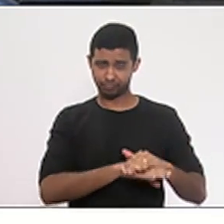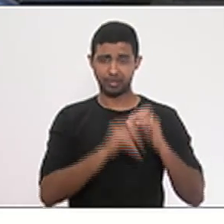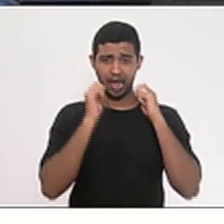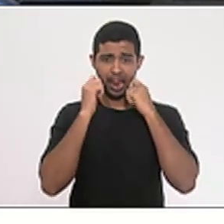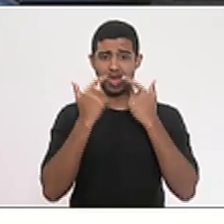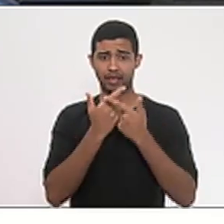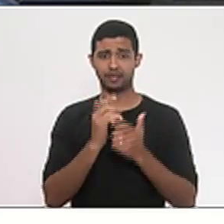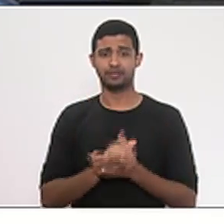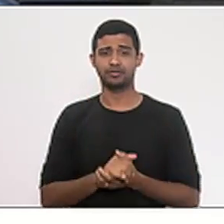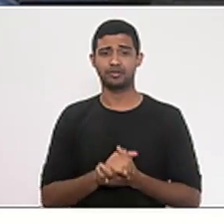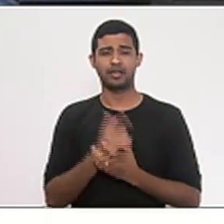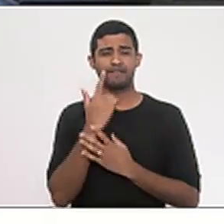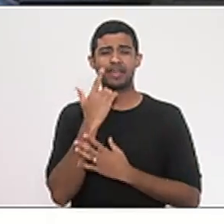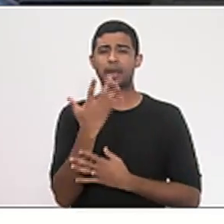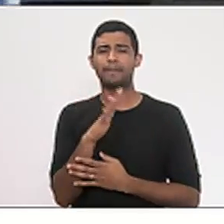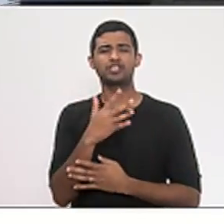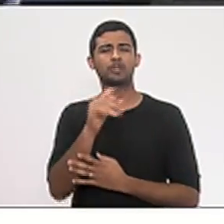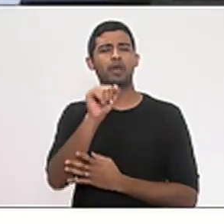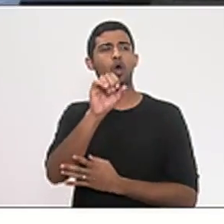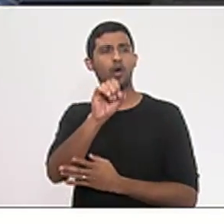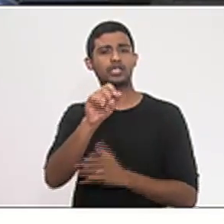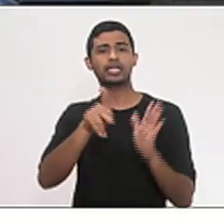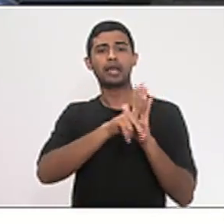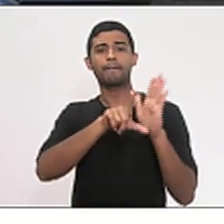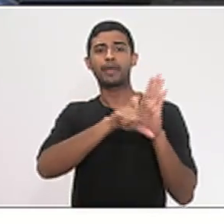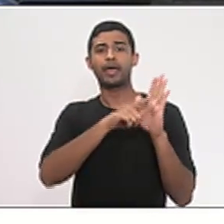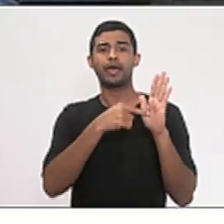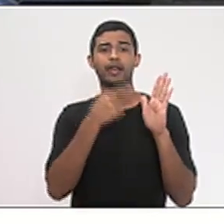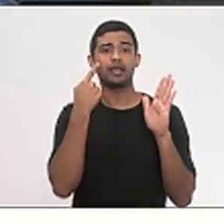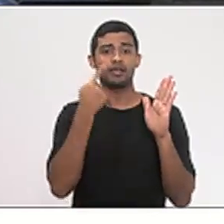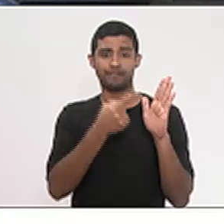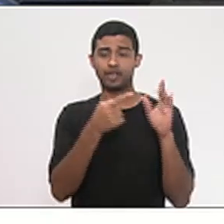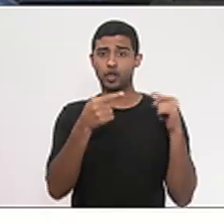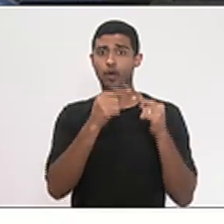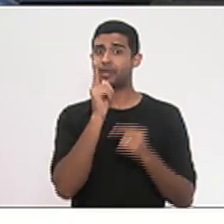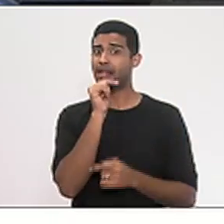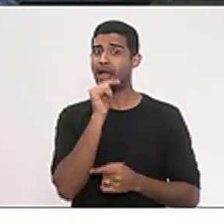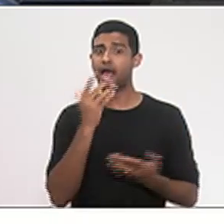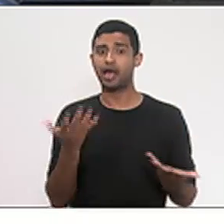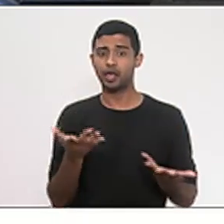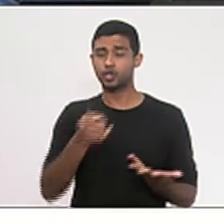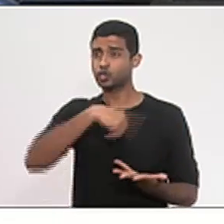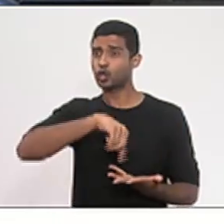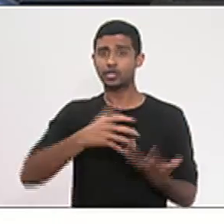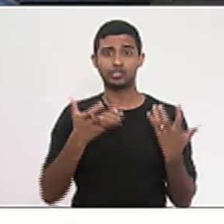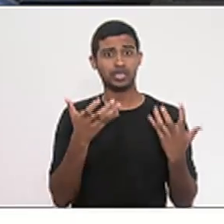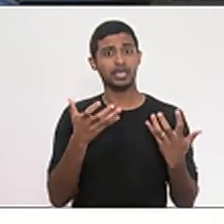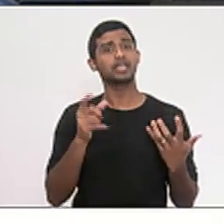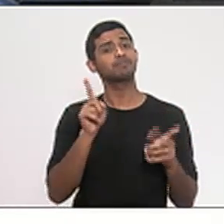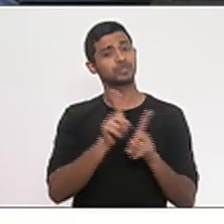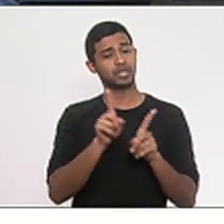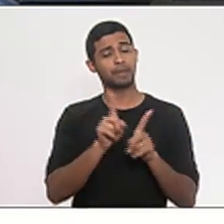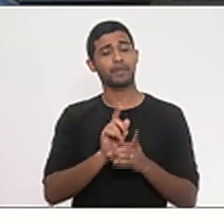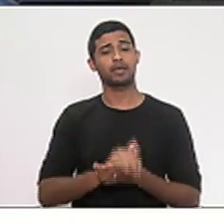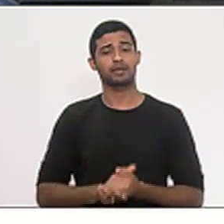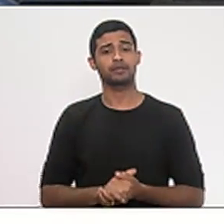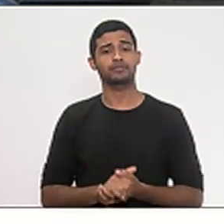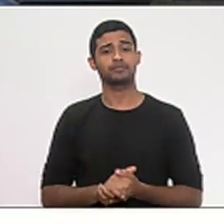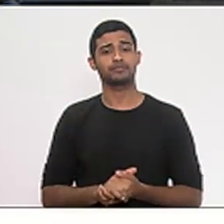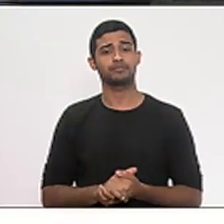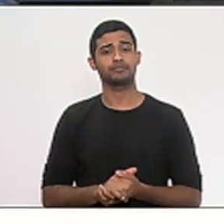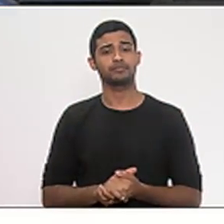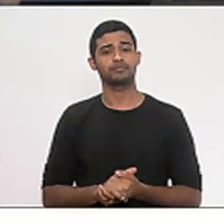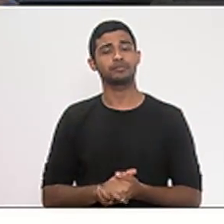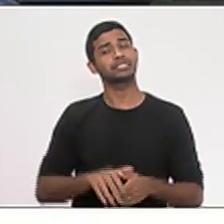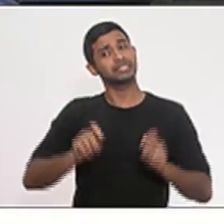Assembleia, que está em torno de 80 PLs relativos à água. E a gente gostaria de poder também estar,